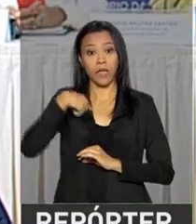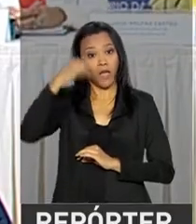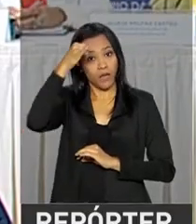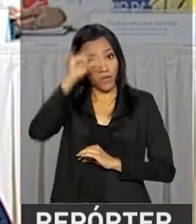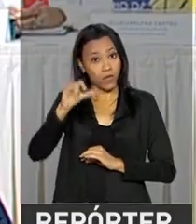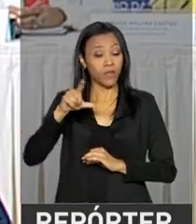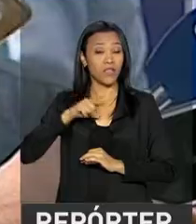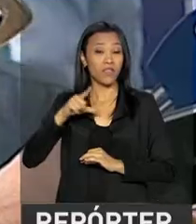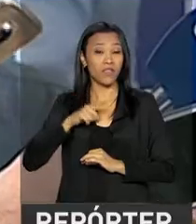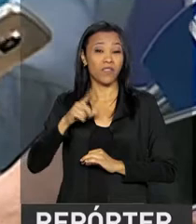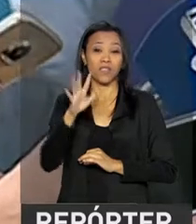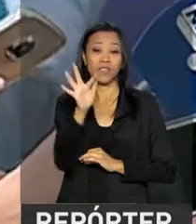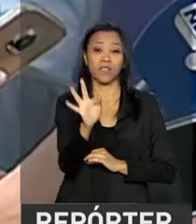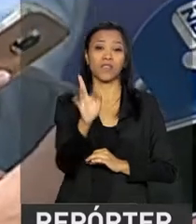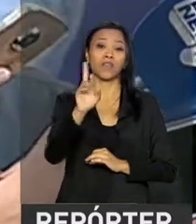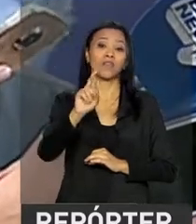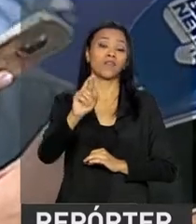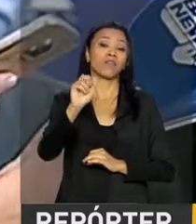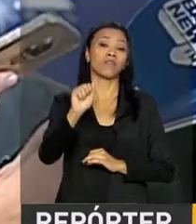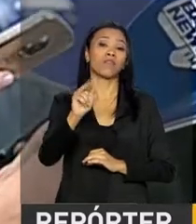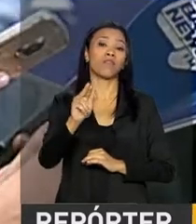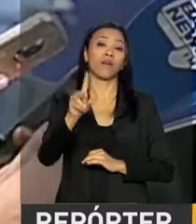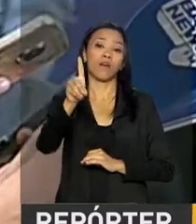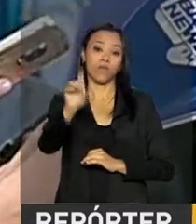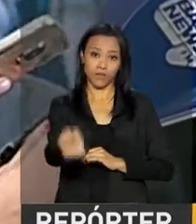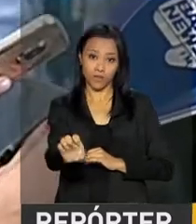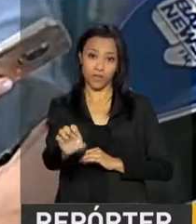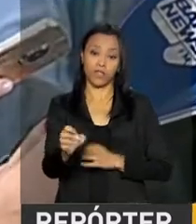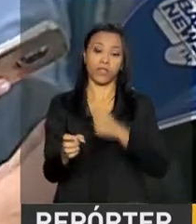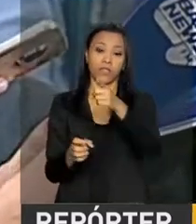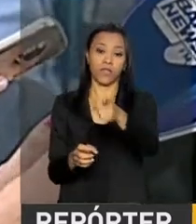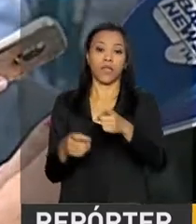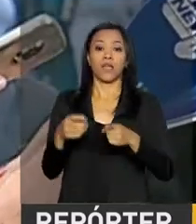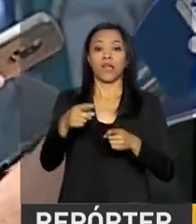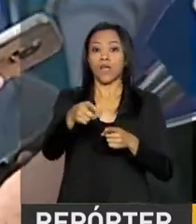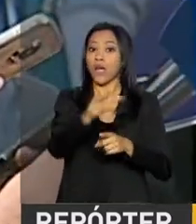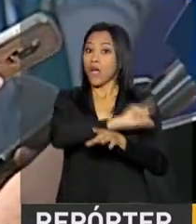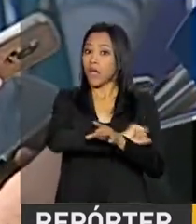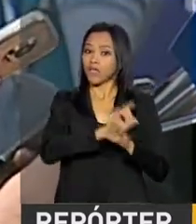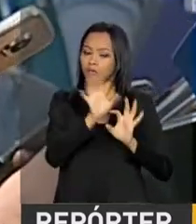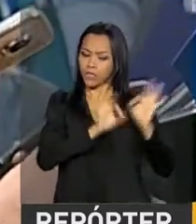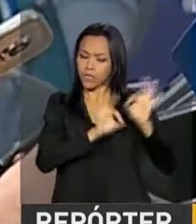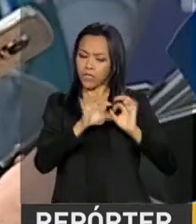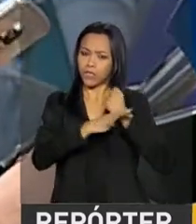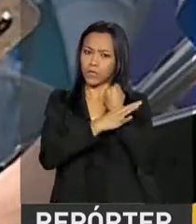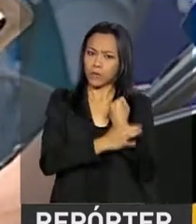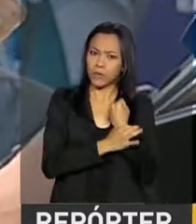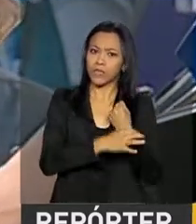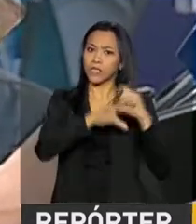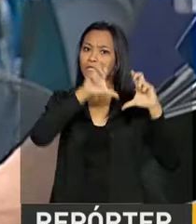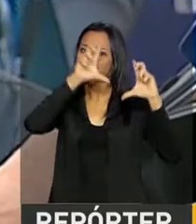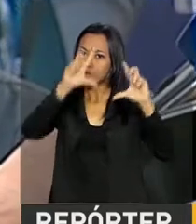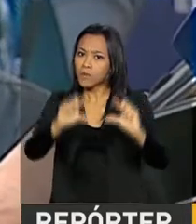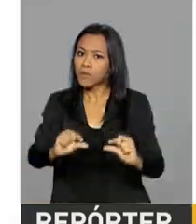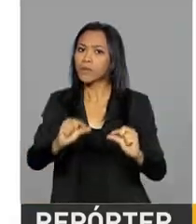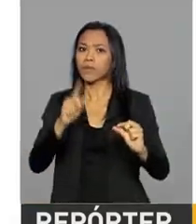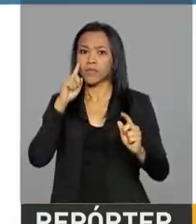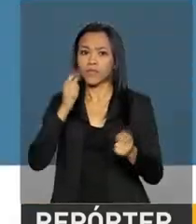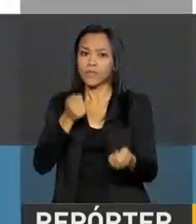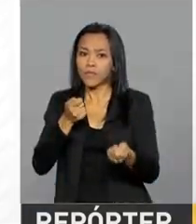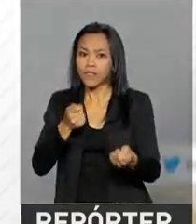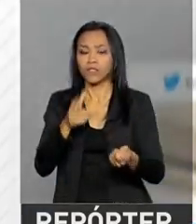fraudes as medidas de segurança tomadas antecipadamente diminuíram muitas tentativas falsos